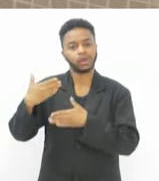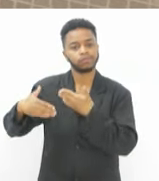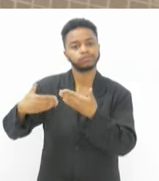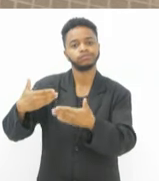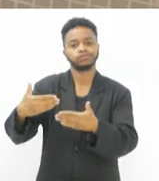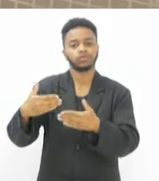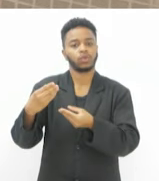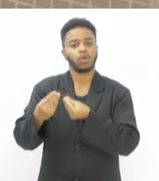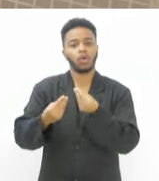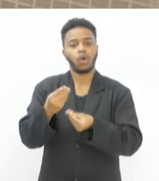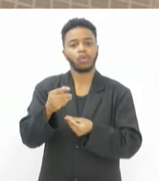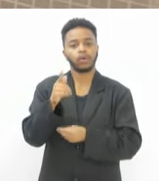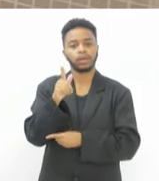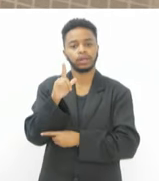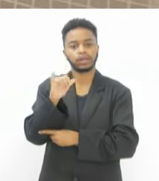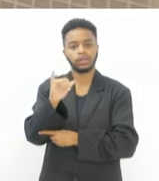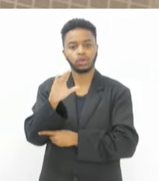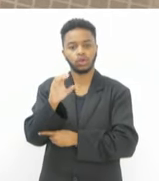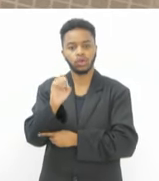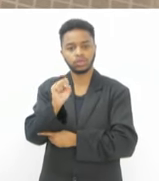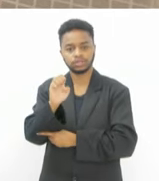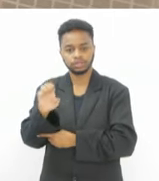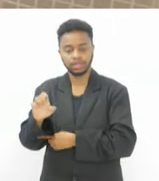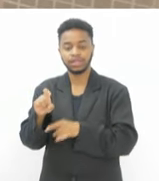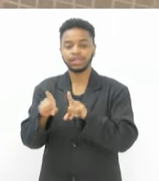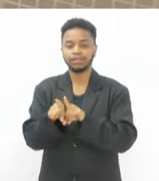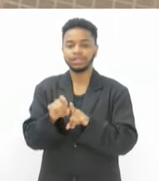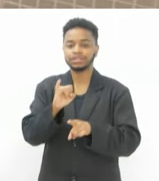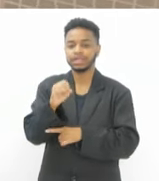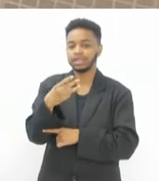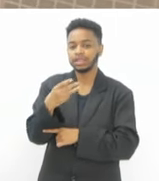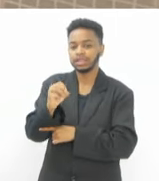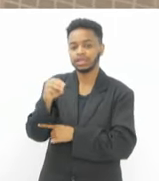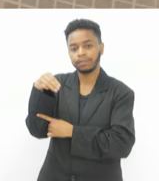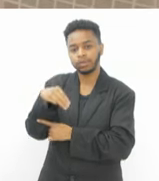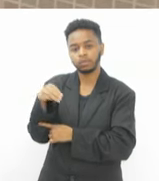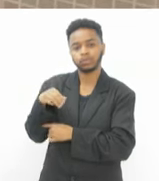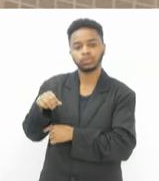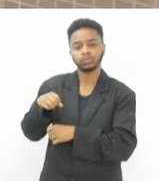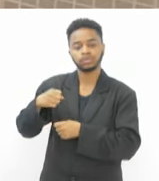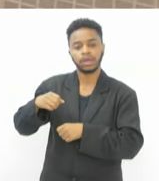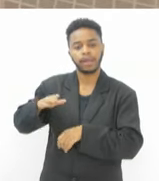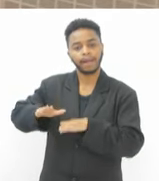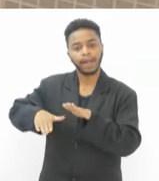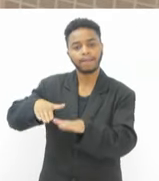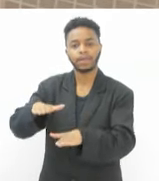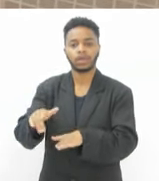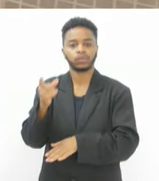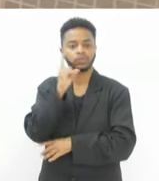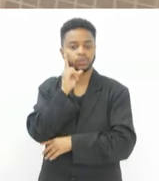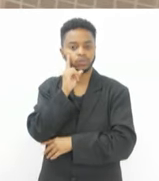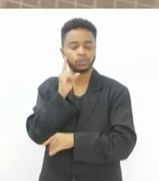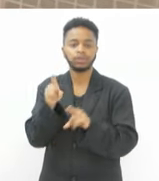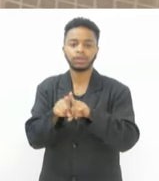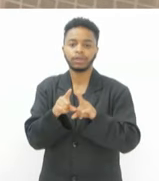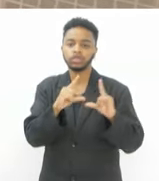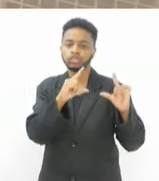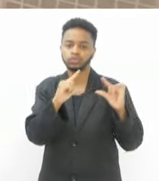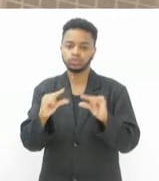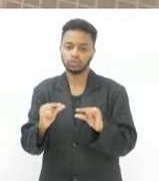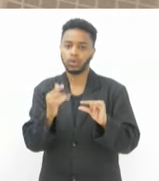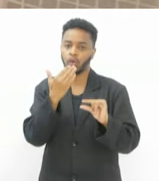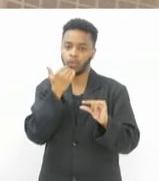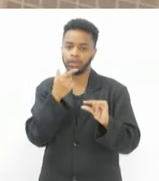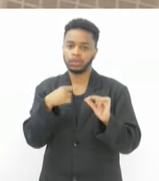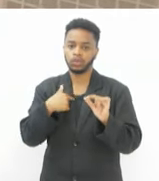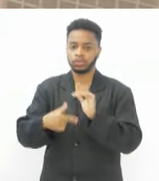seu padrão de glicose. Você fazer 30 minutos de caminhada por dia e reduzir esses alimentos que eu acabei de